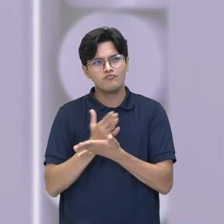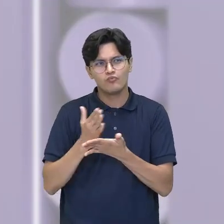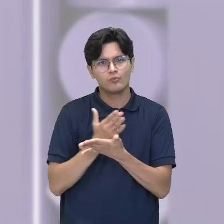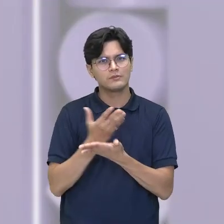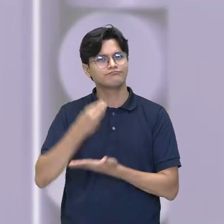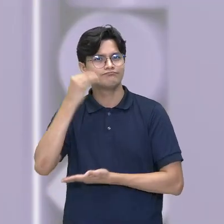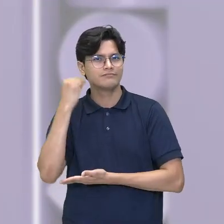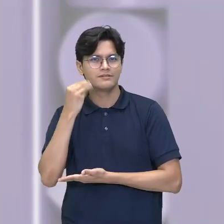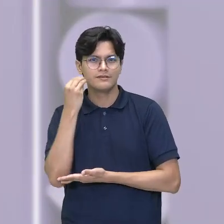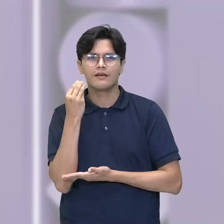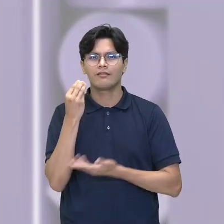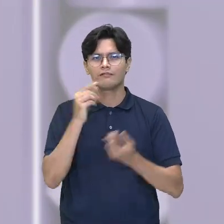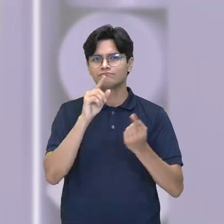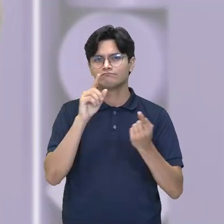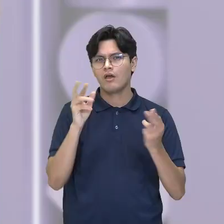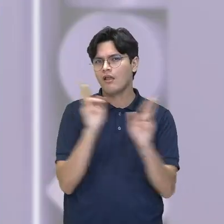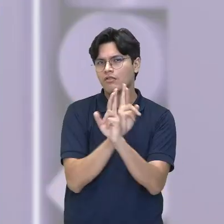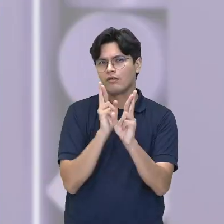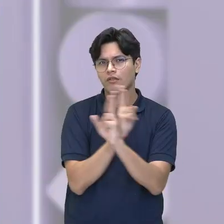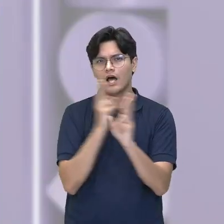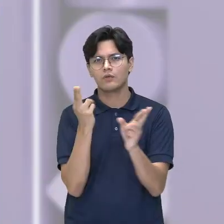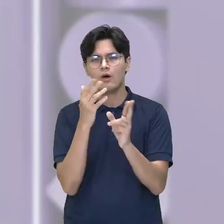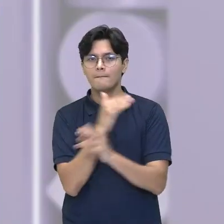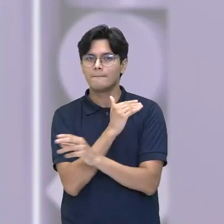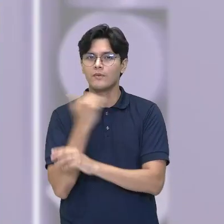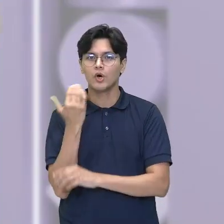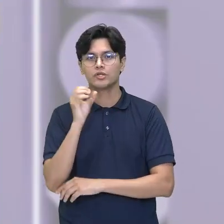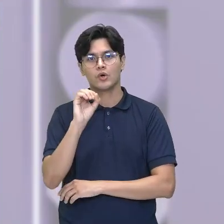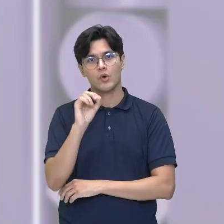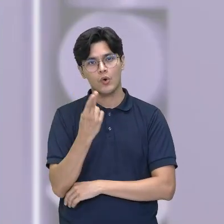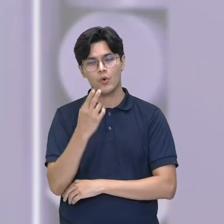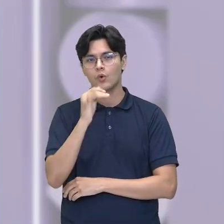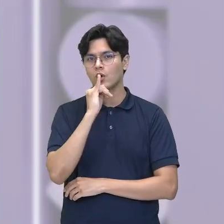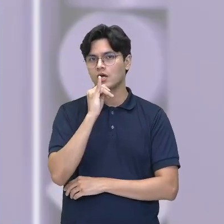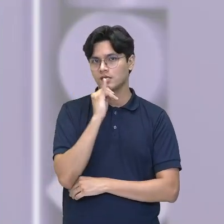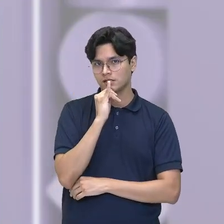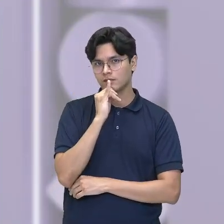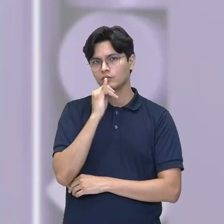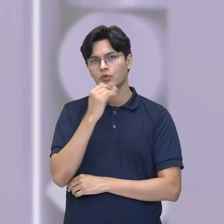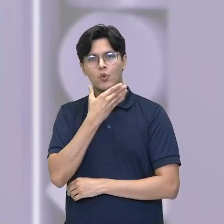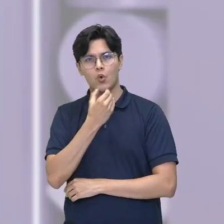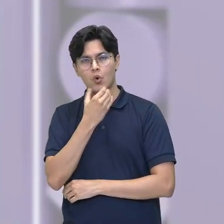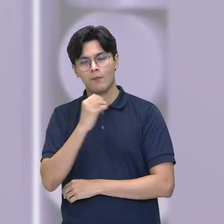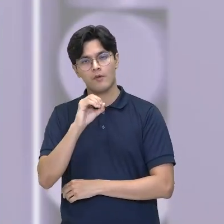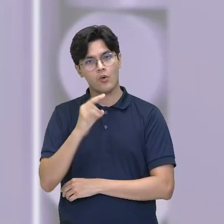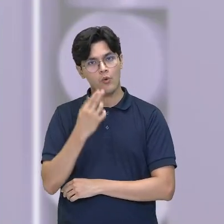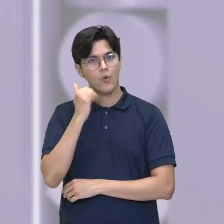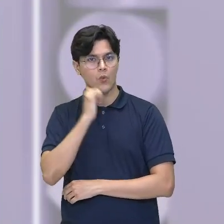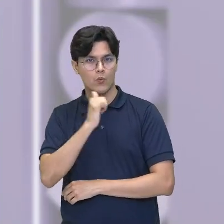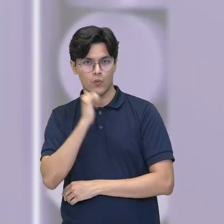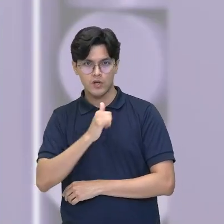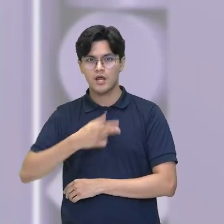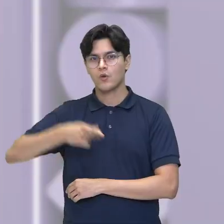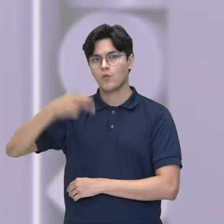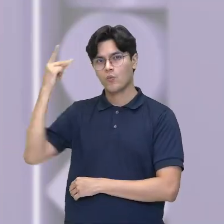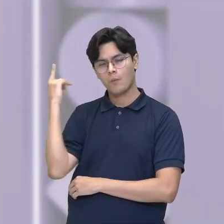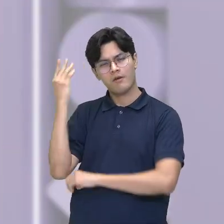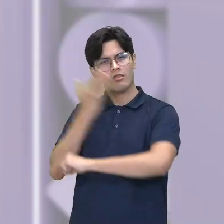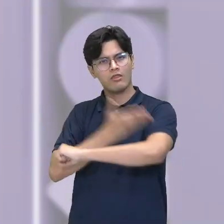Ou, de repente, esse homem, essa mulher pré-histórico, se confrontar com os fenômenos